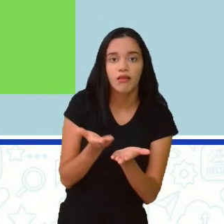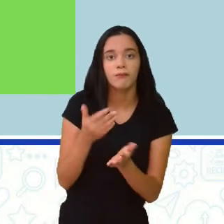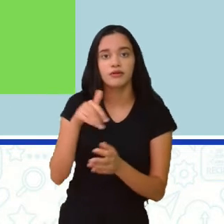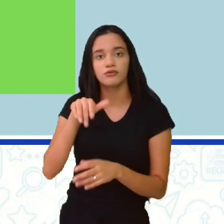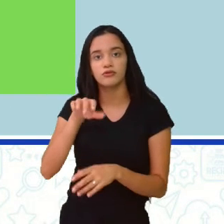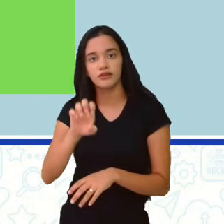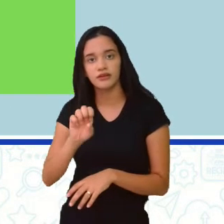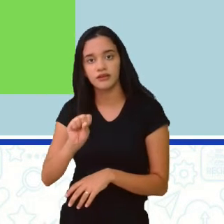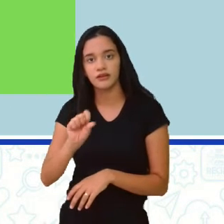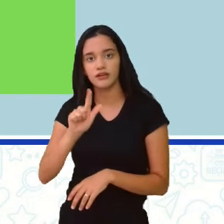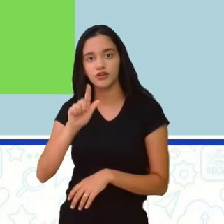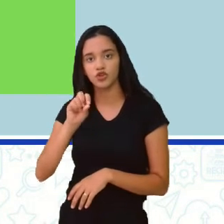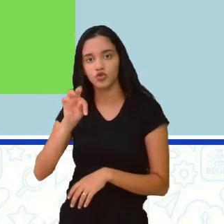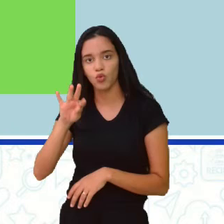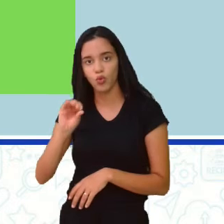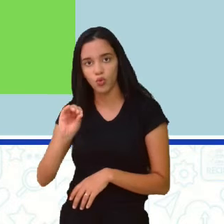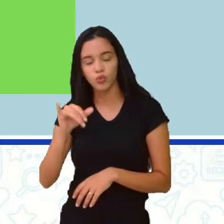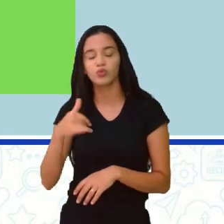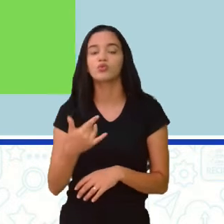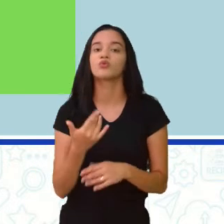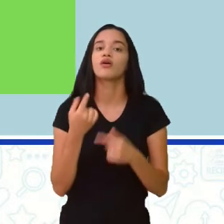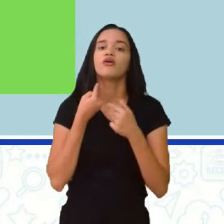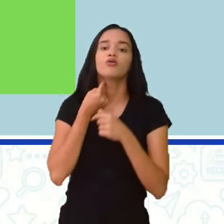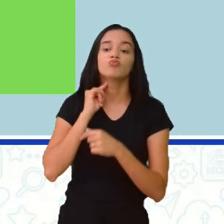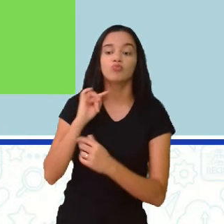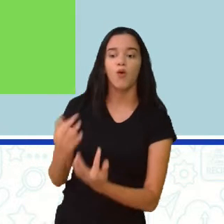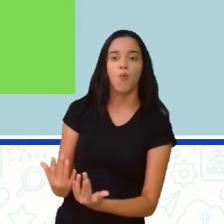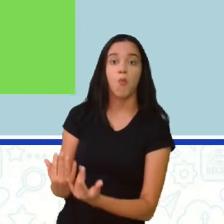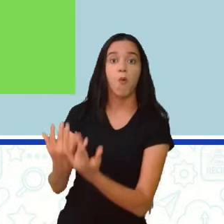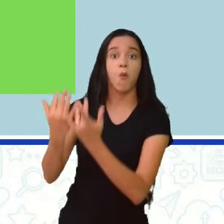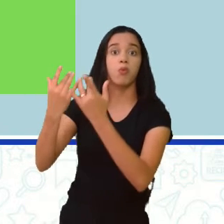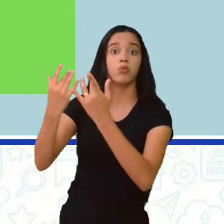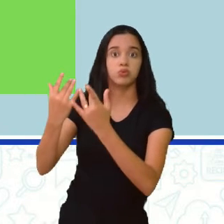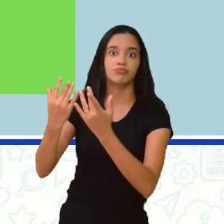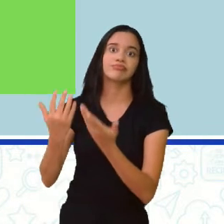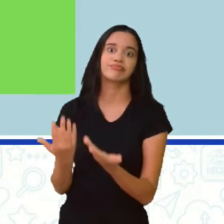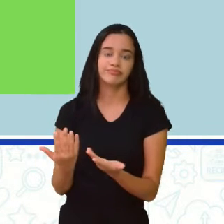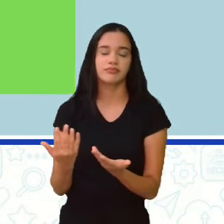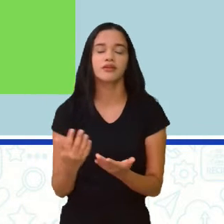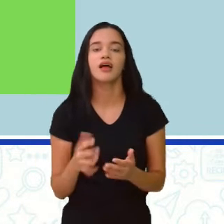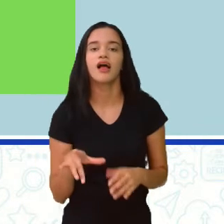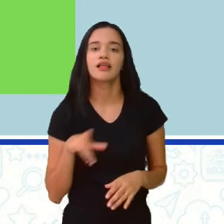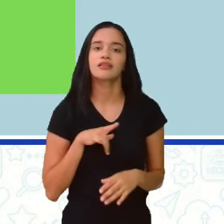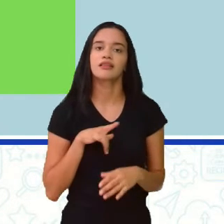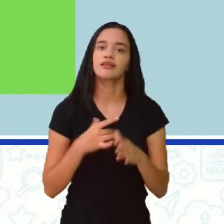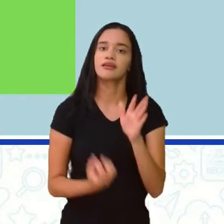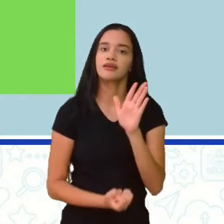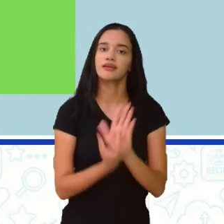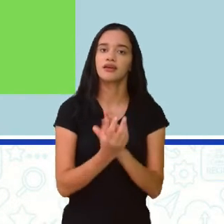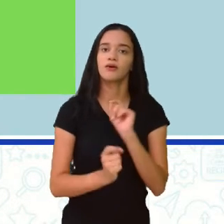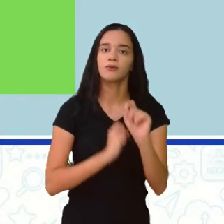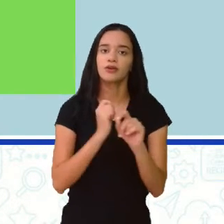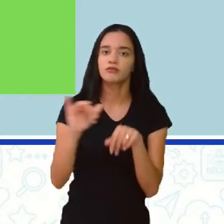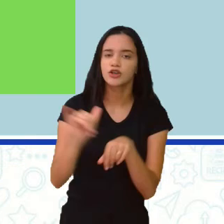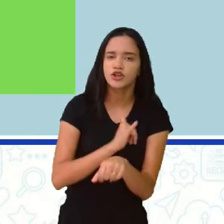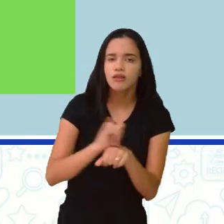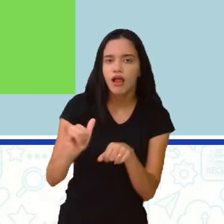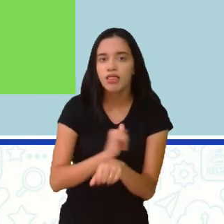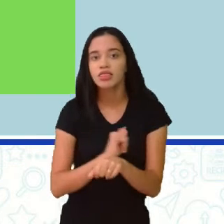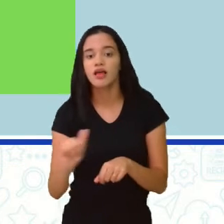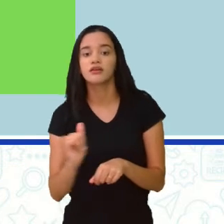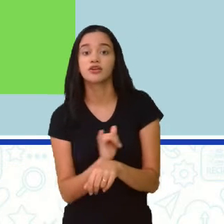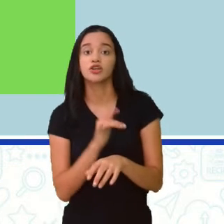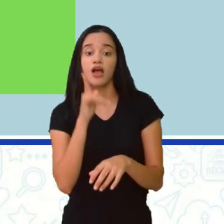eles não sejam lançados a céu aberto, não sejam lançados dentro do rio. Então, tem que se criar uma forma de que essa